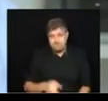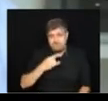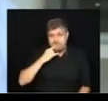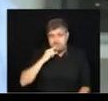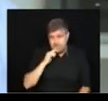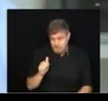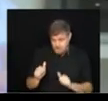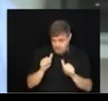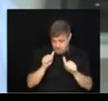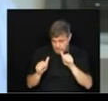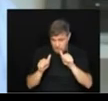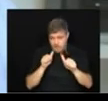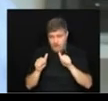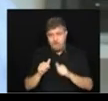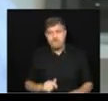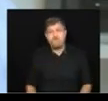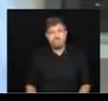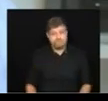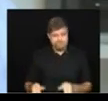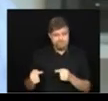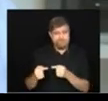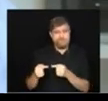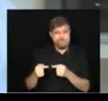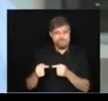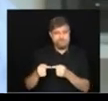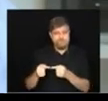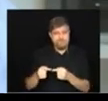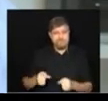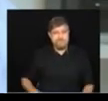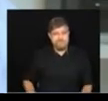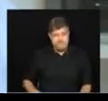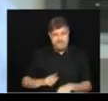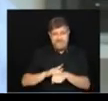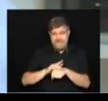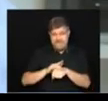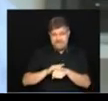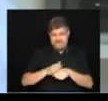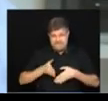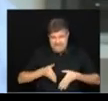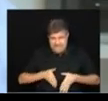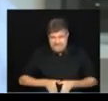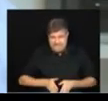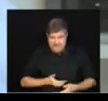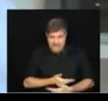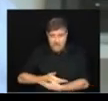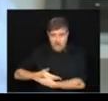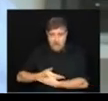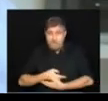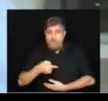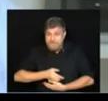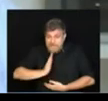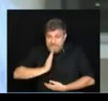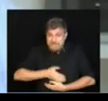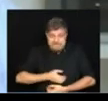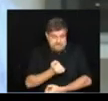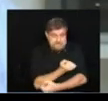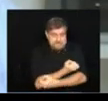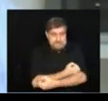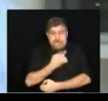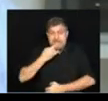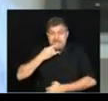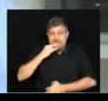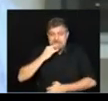pode ter relacionado a uma síndrome que o bebê nasce, a síndrome alcoólico fetal, e algo que deve